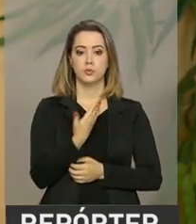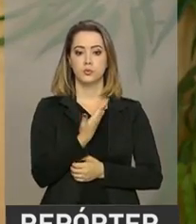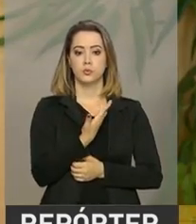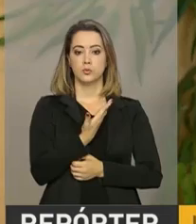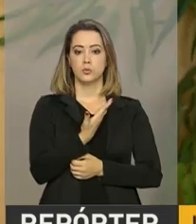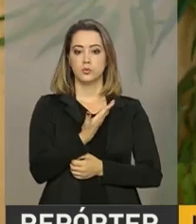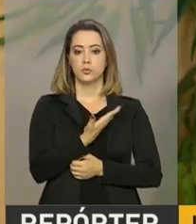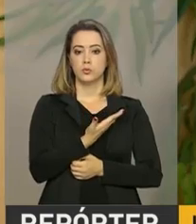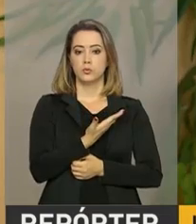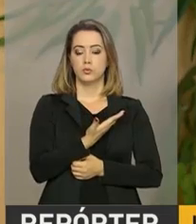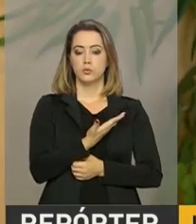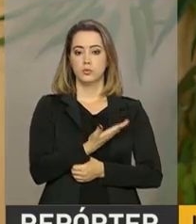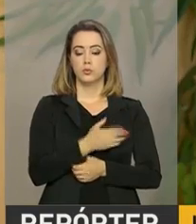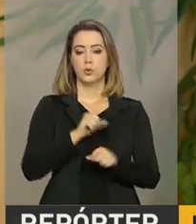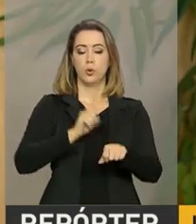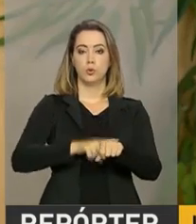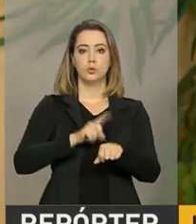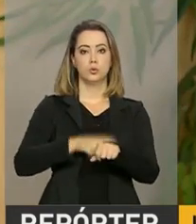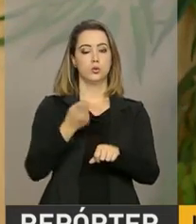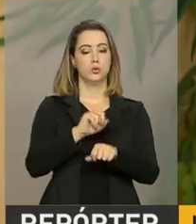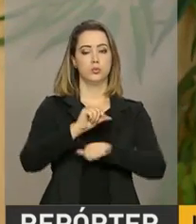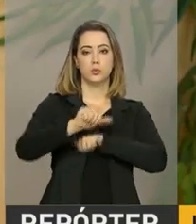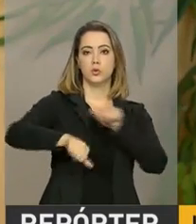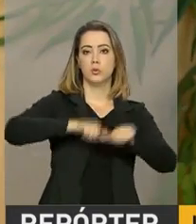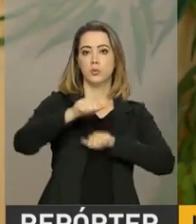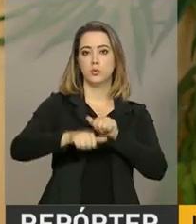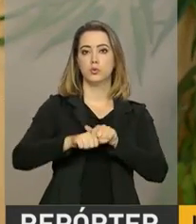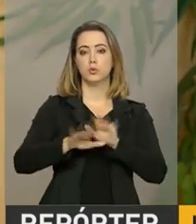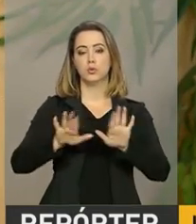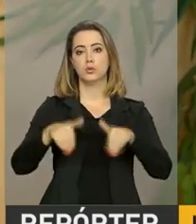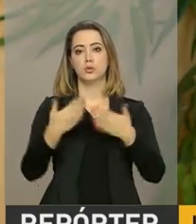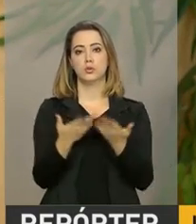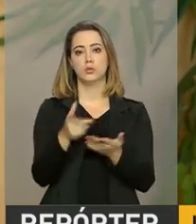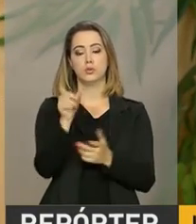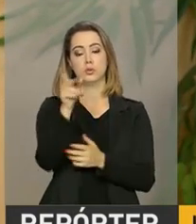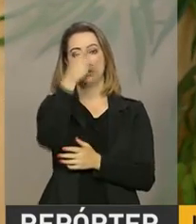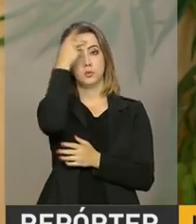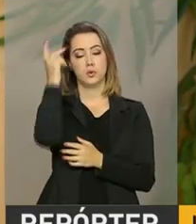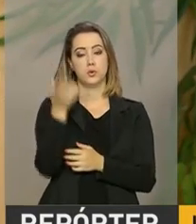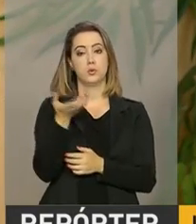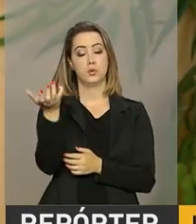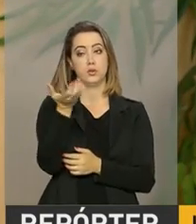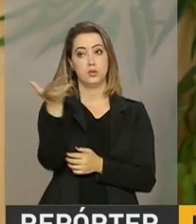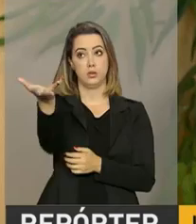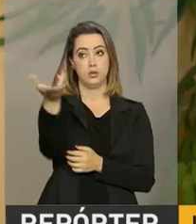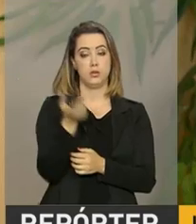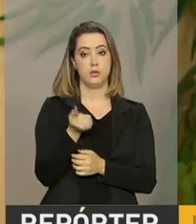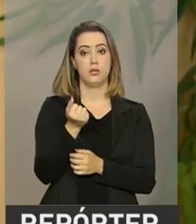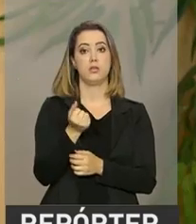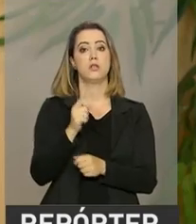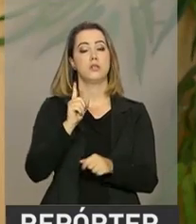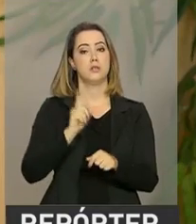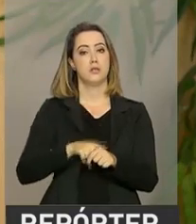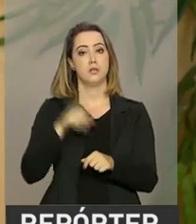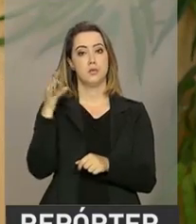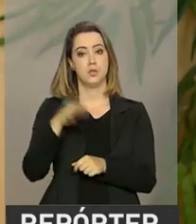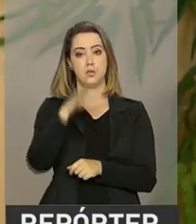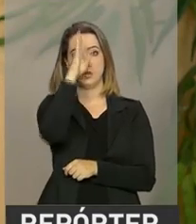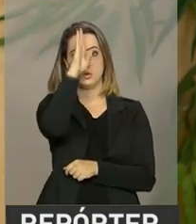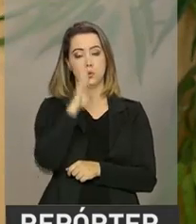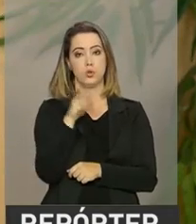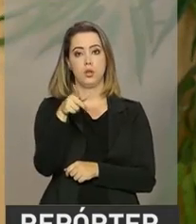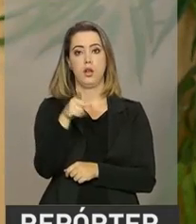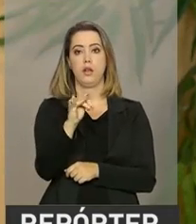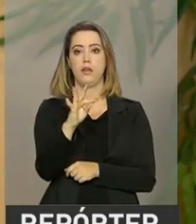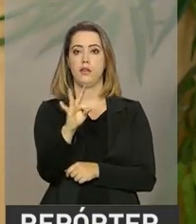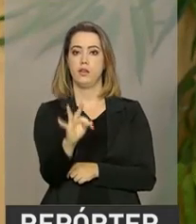então, eventualmente, quem ainda não tenha ido e que tem direito a receber gratuitamente o kit, né, como você chama, em que